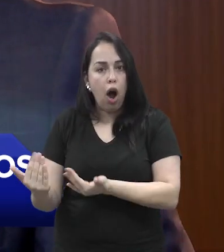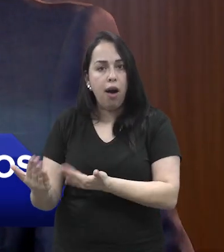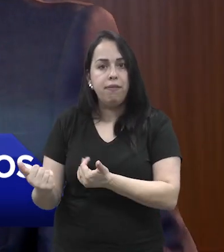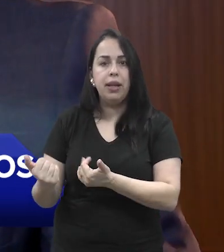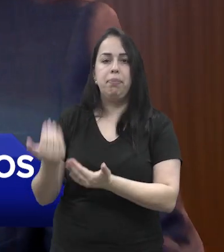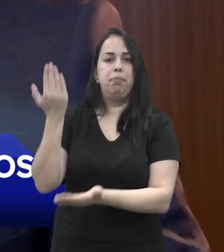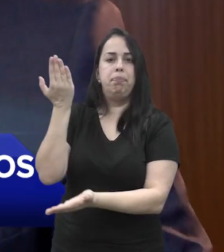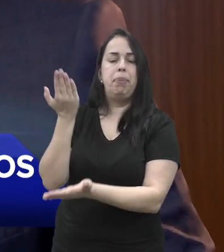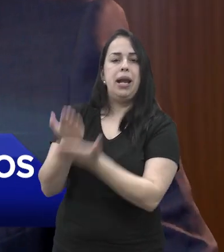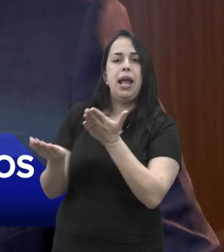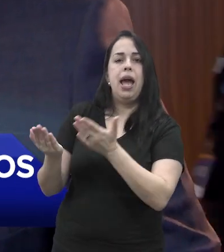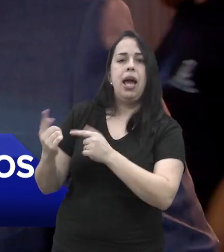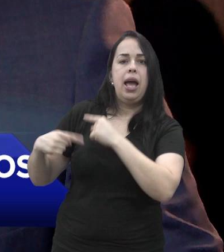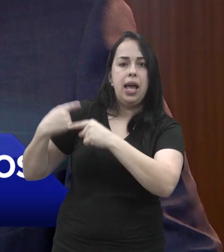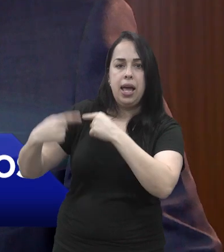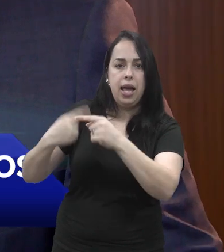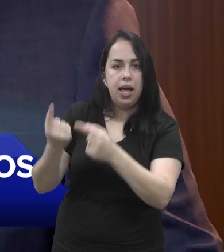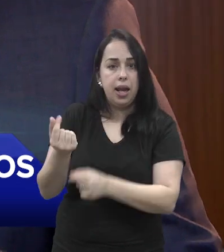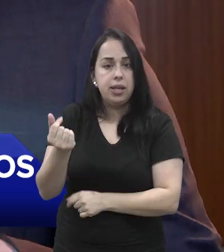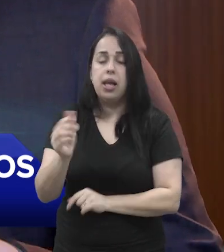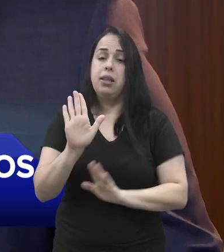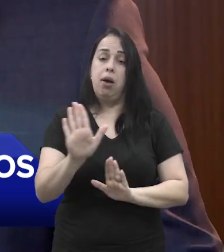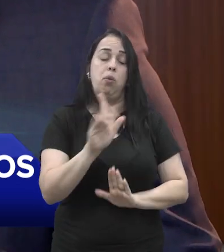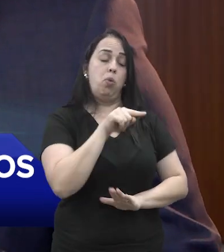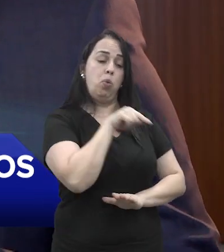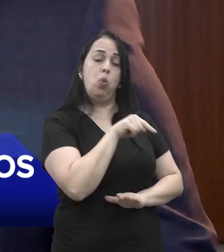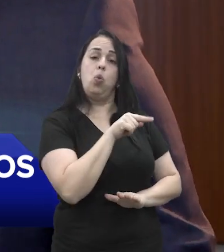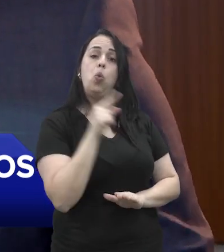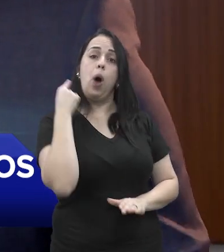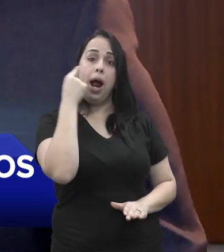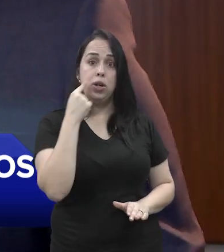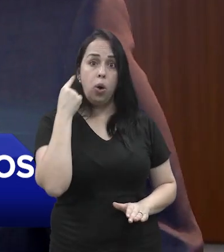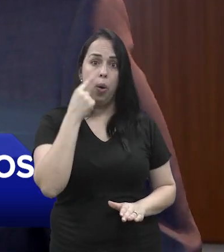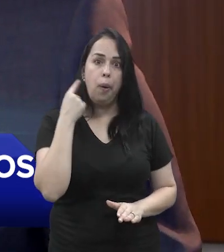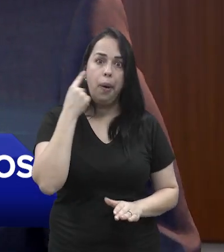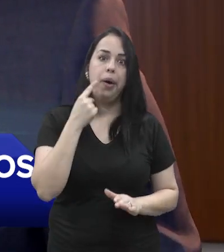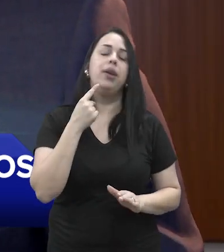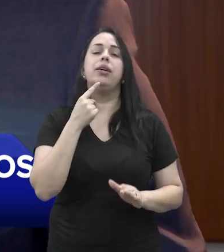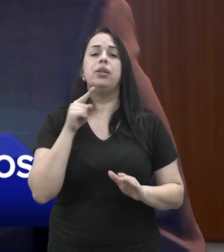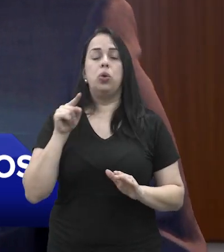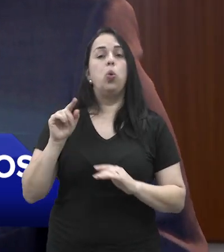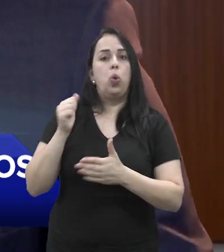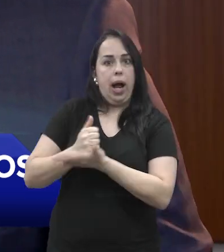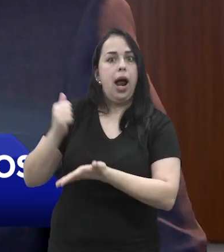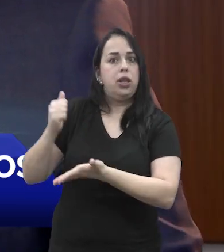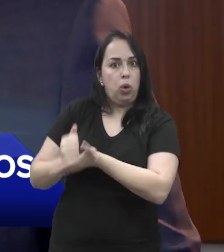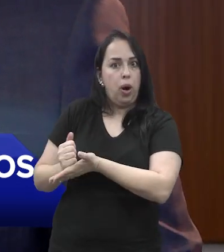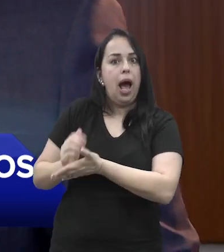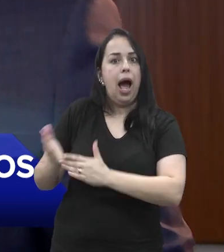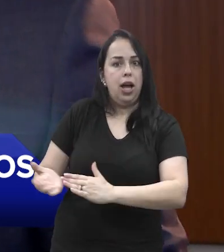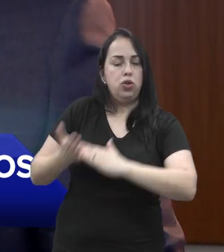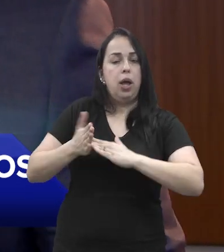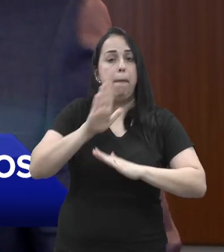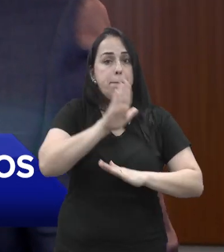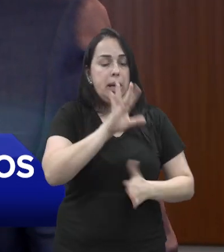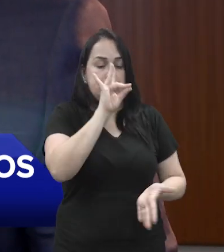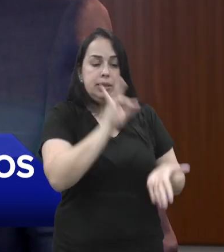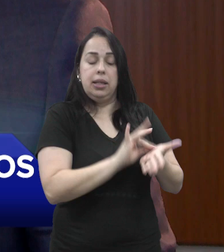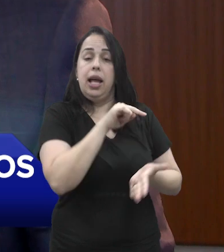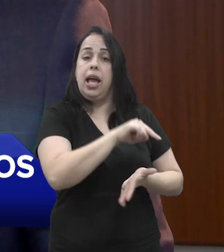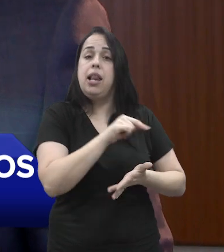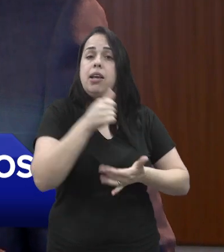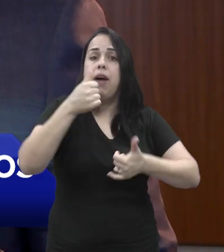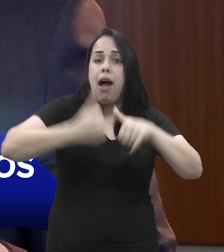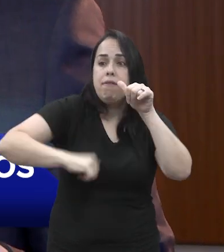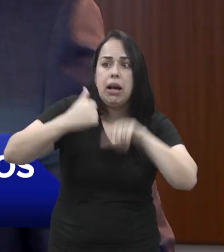Então o advogado, o que ele faz? Ele organiza, a gente pensa que é o cartório que faz isso, alguém não, o cartório ajuda, ele formaliza, mas o